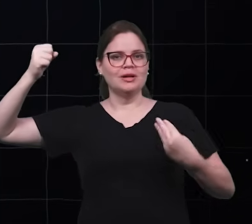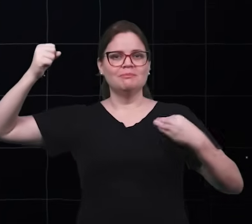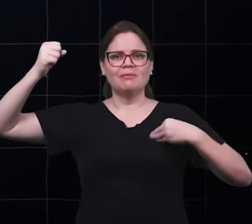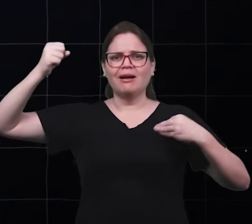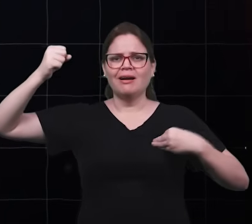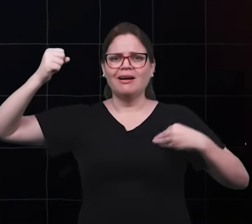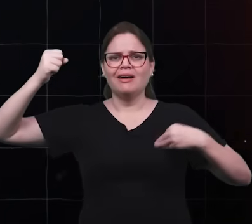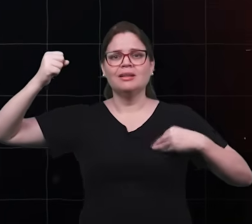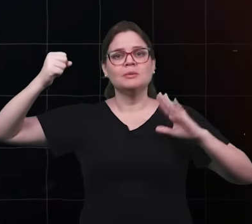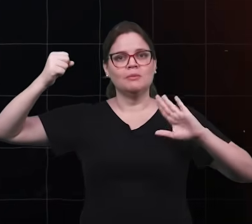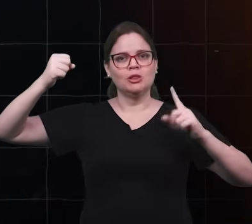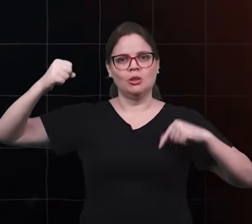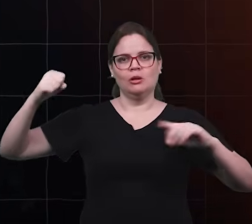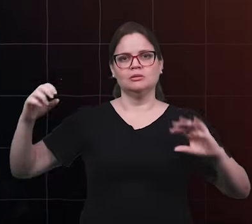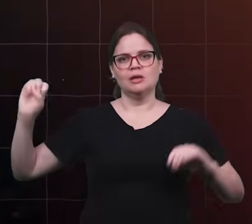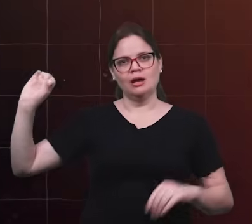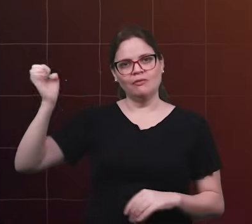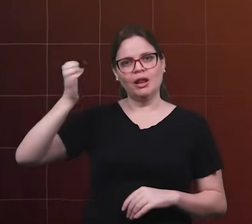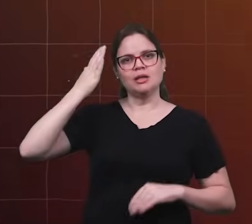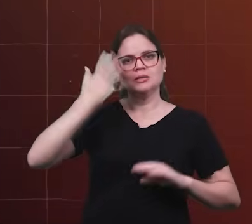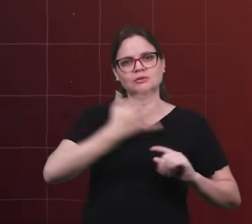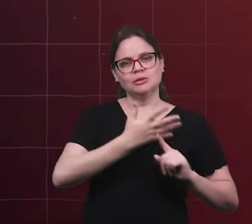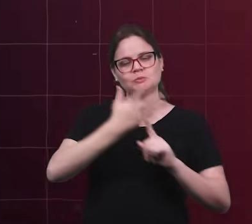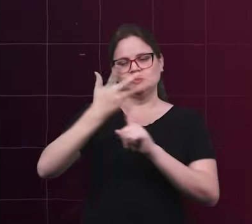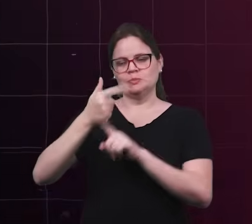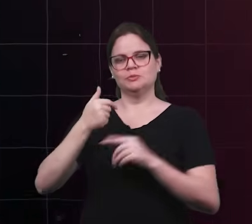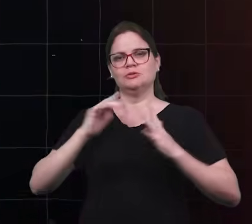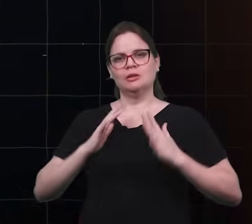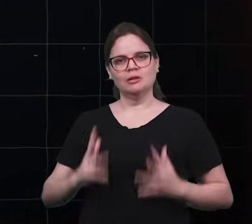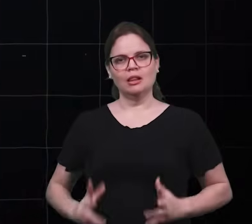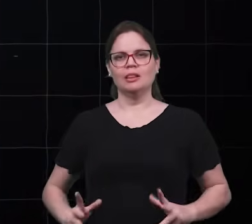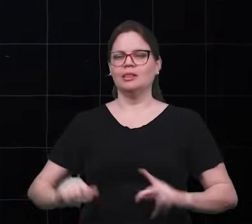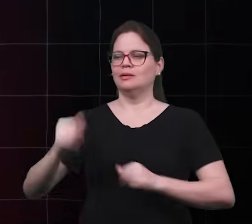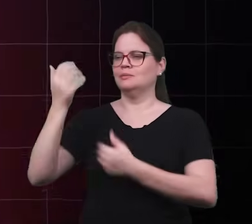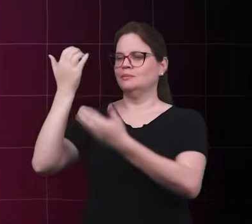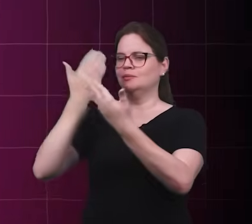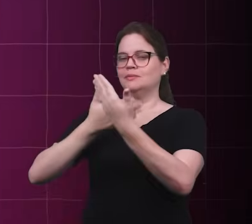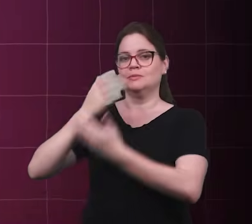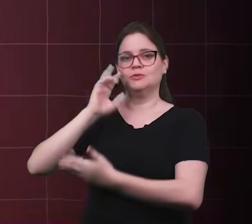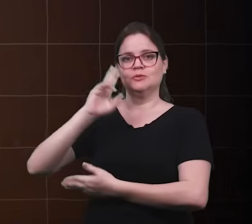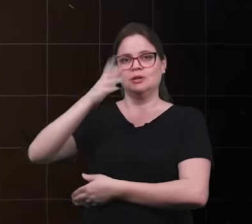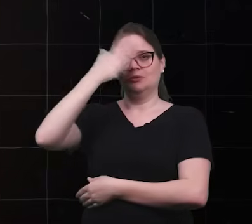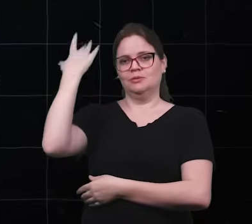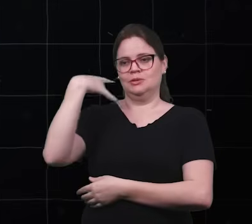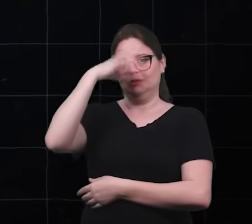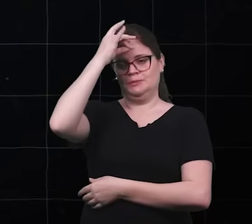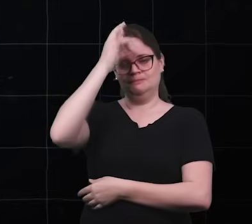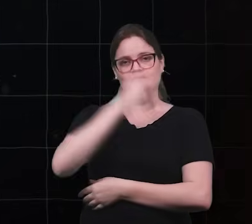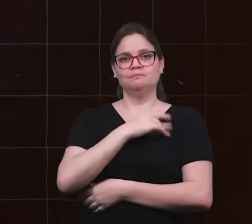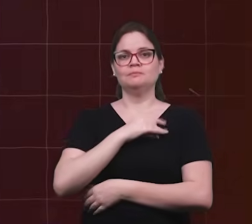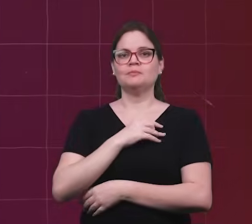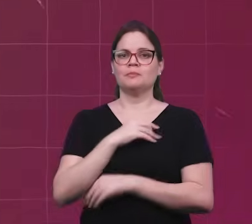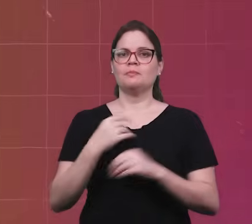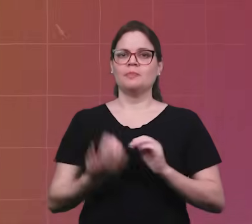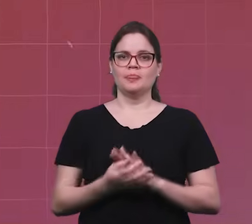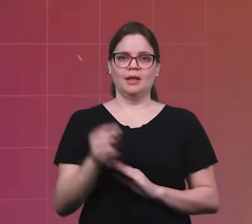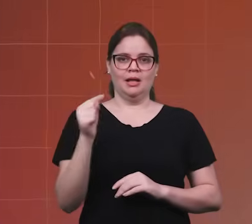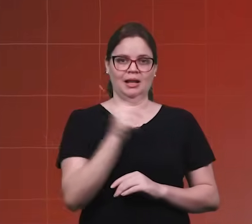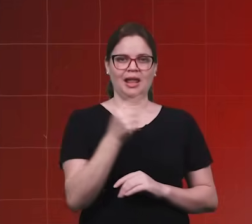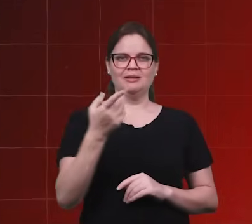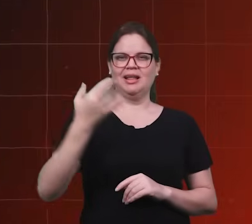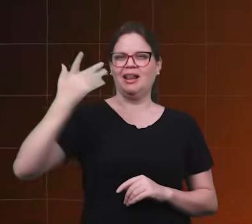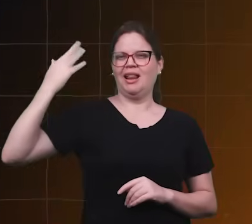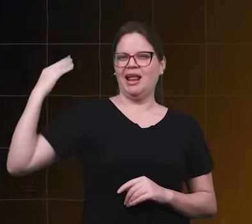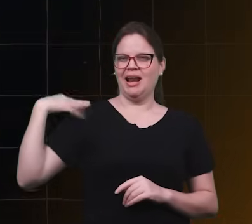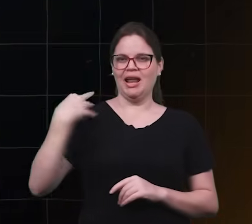nós temos vivido esta bênção de termos a presença do Espírito Santo. Os dias da criação são